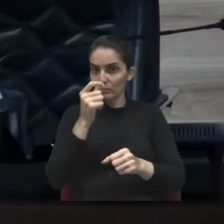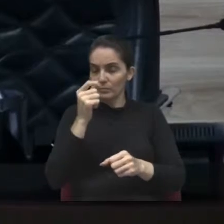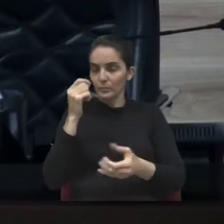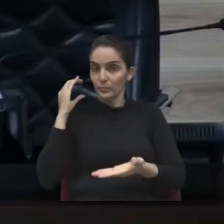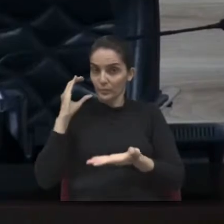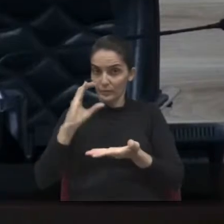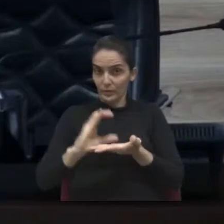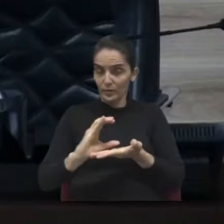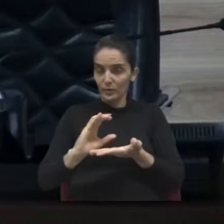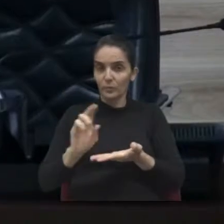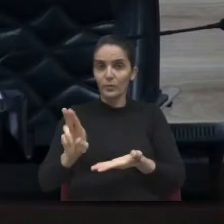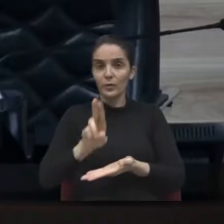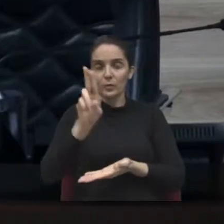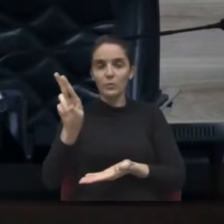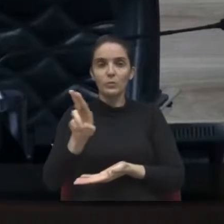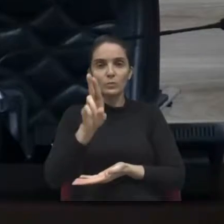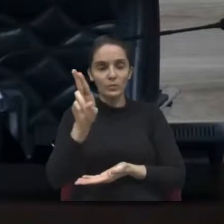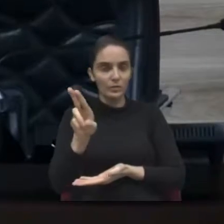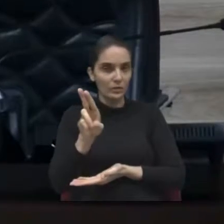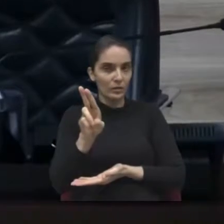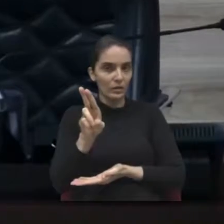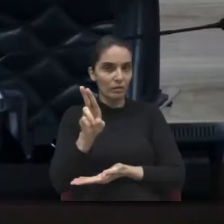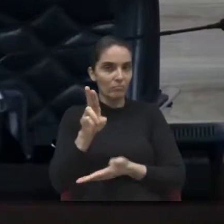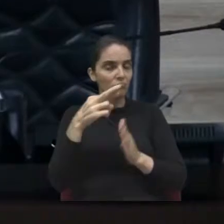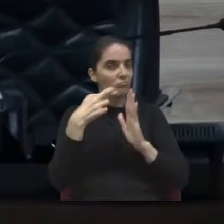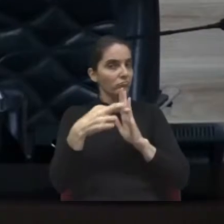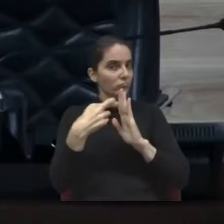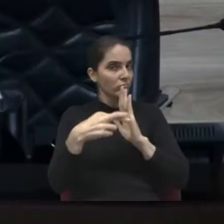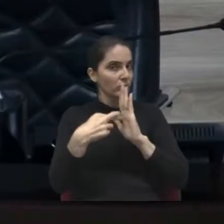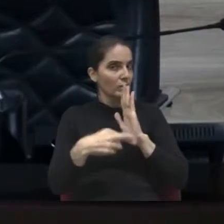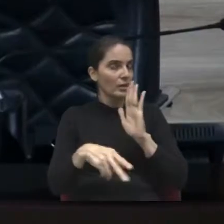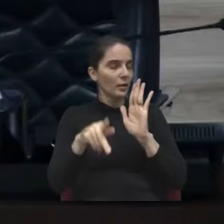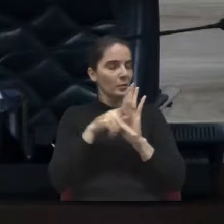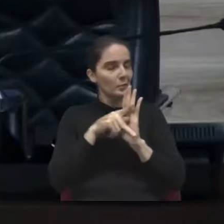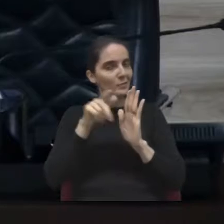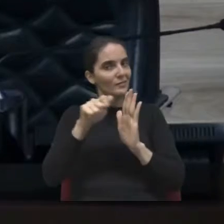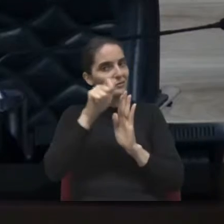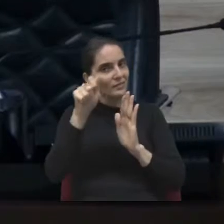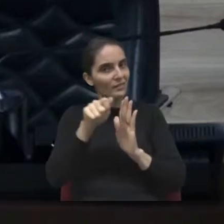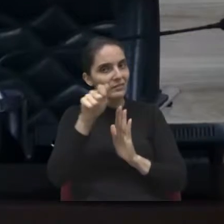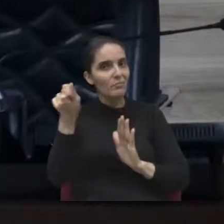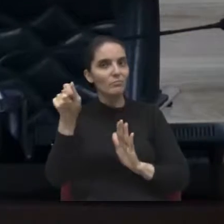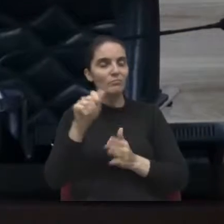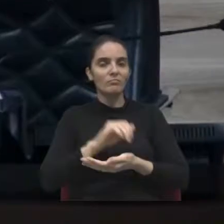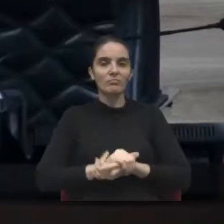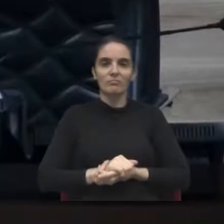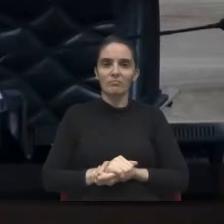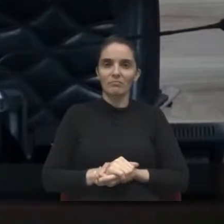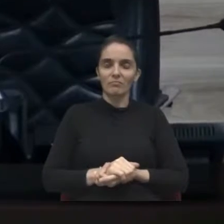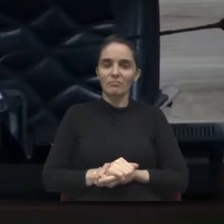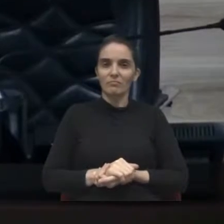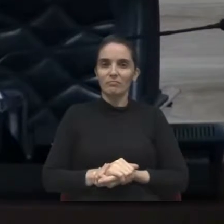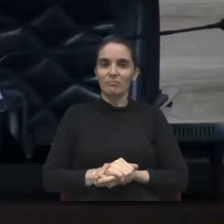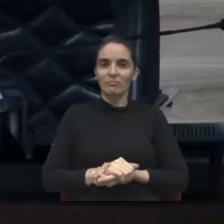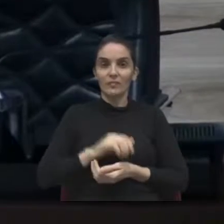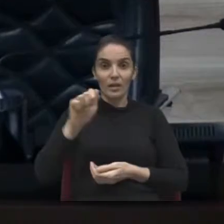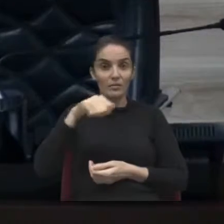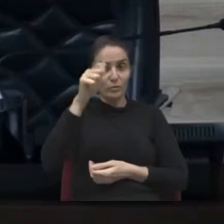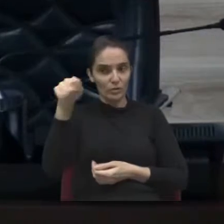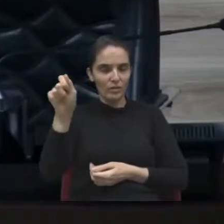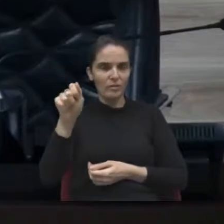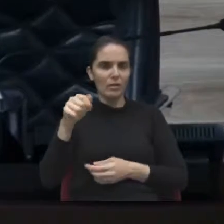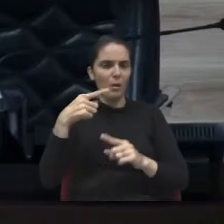dentro do regimento da associação, principalmente do amor à pátria, civismo,